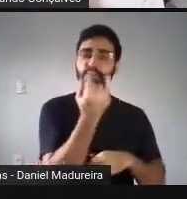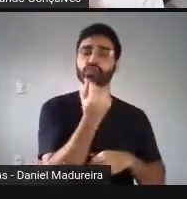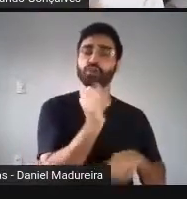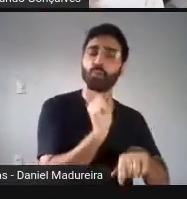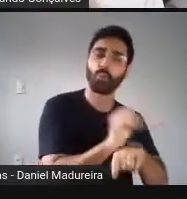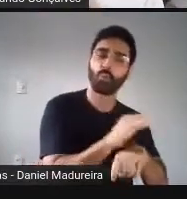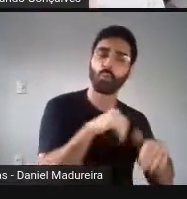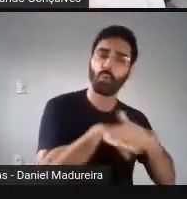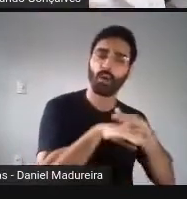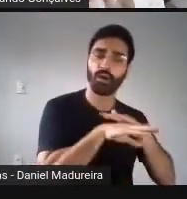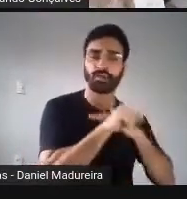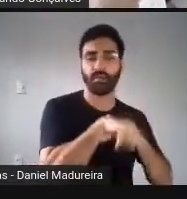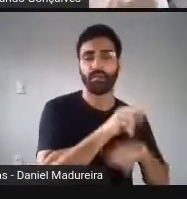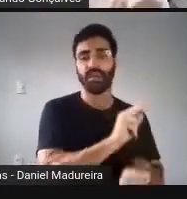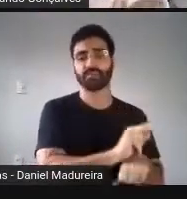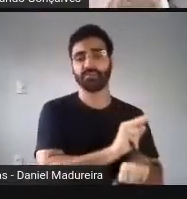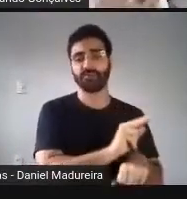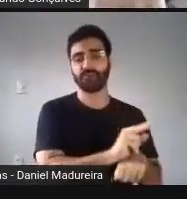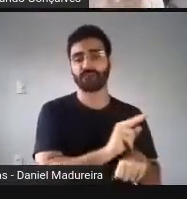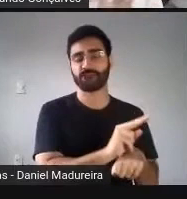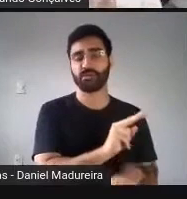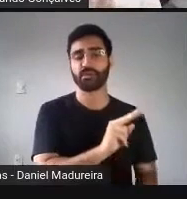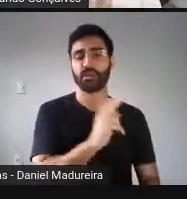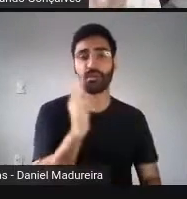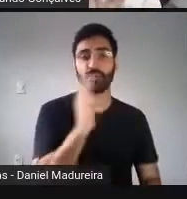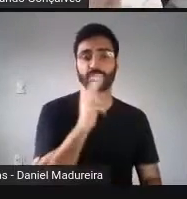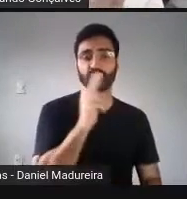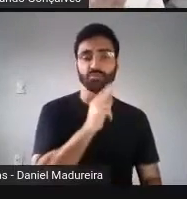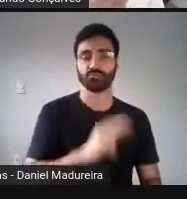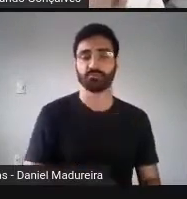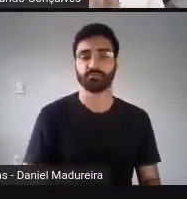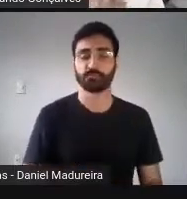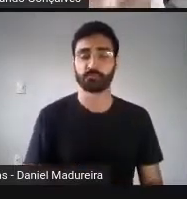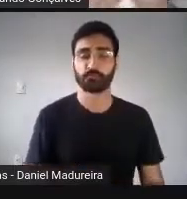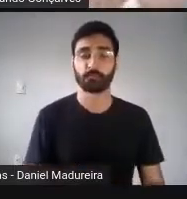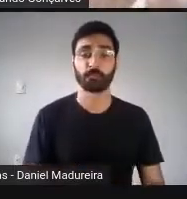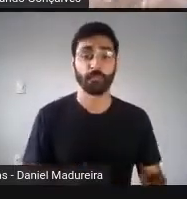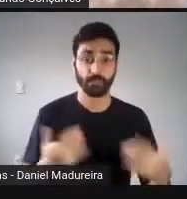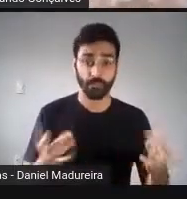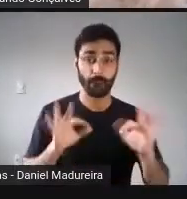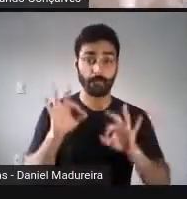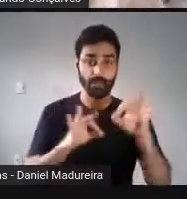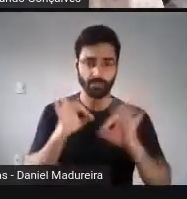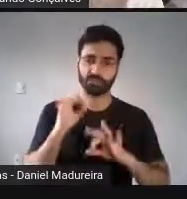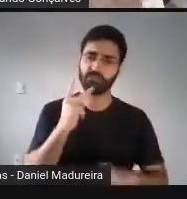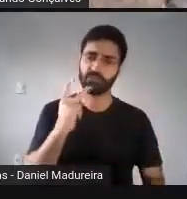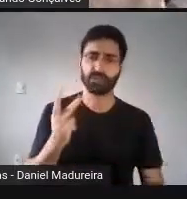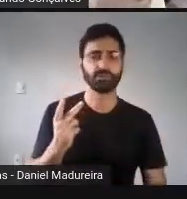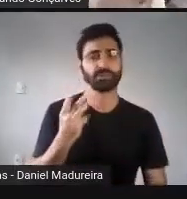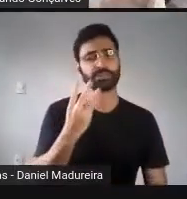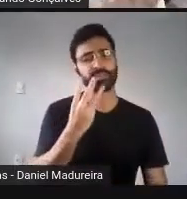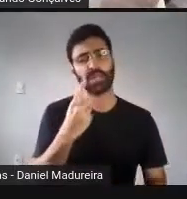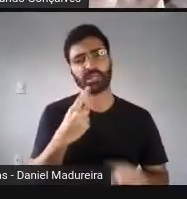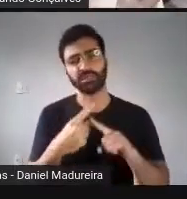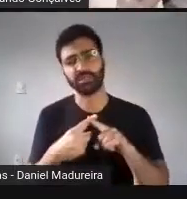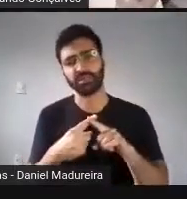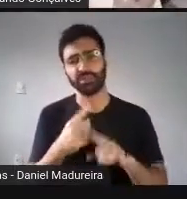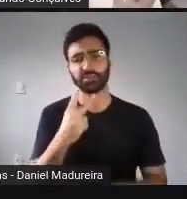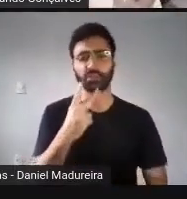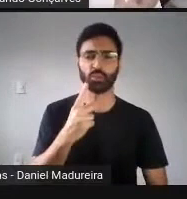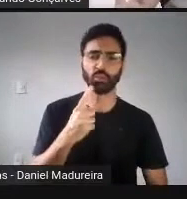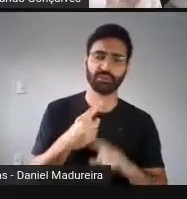gente sempre ter essa reserva. Normalmente, pessoal, dentro de um planejamento, a gente orienta algo em torno de 3 vezes,